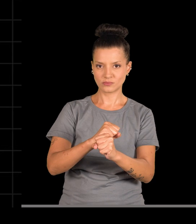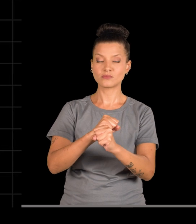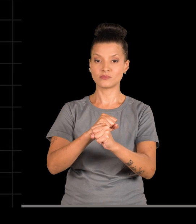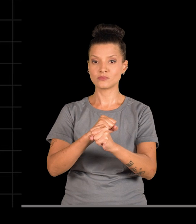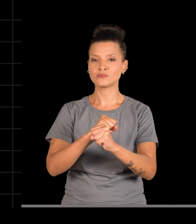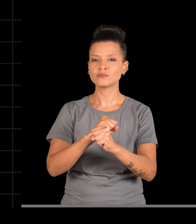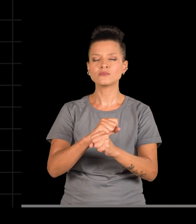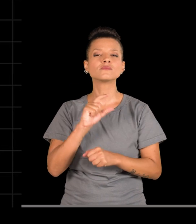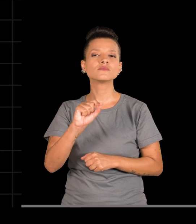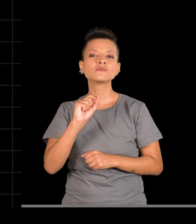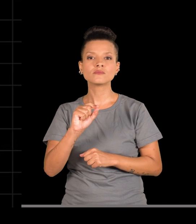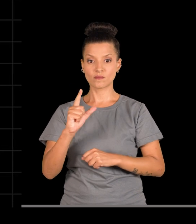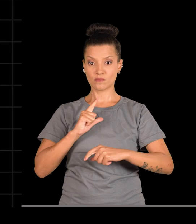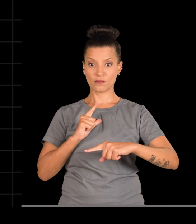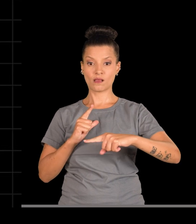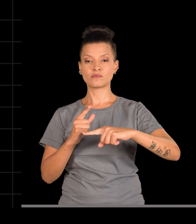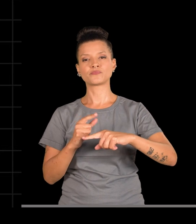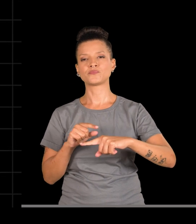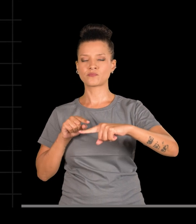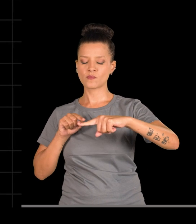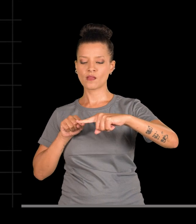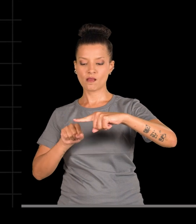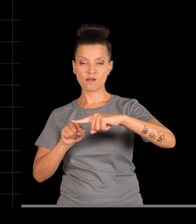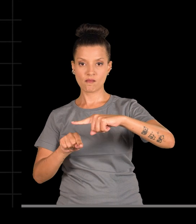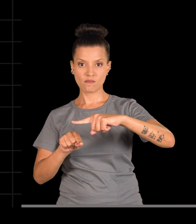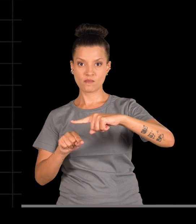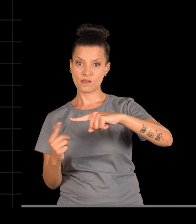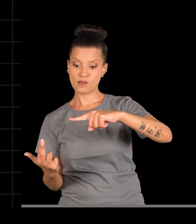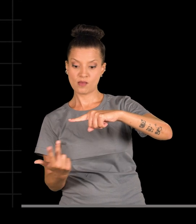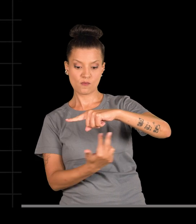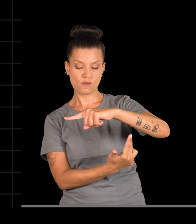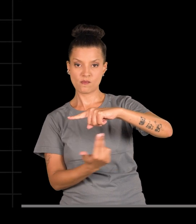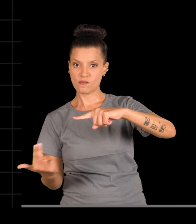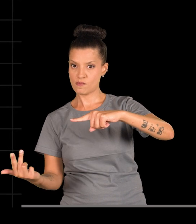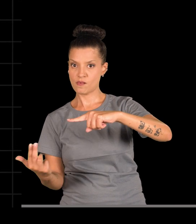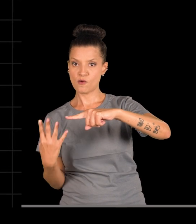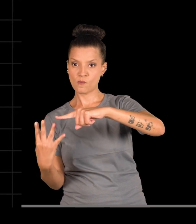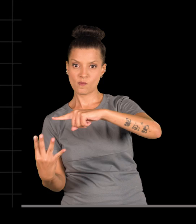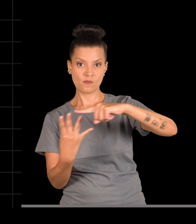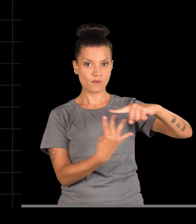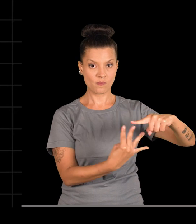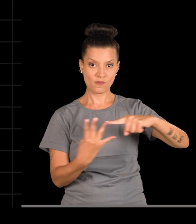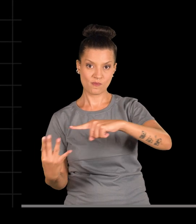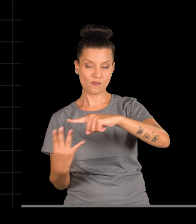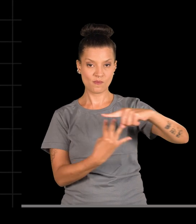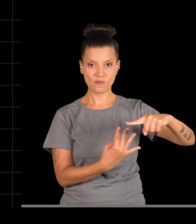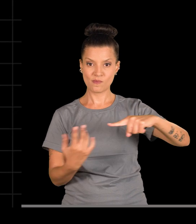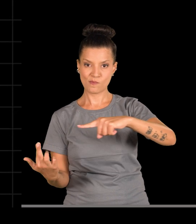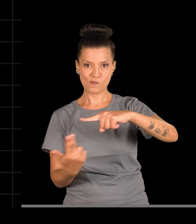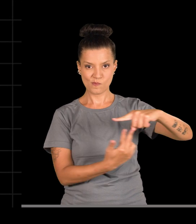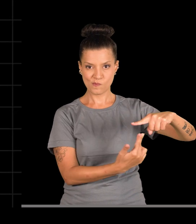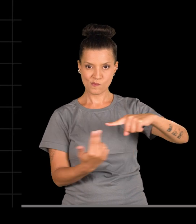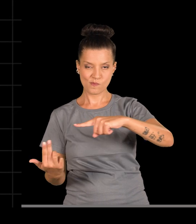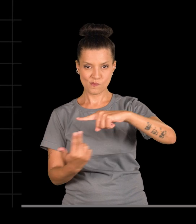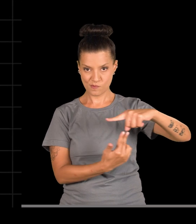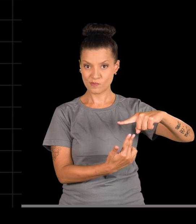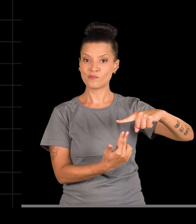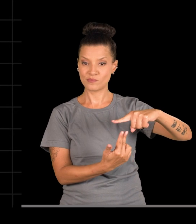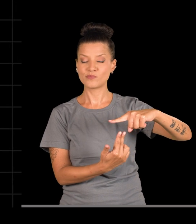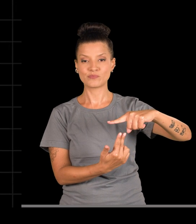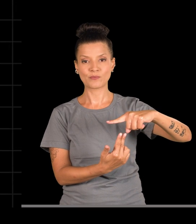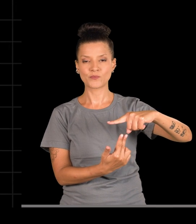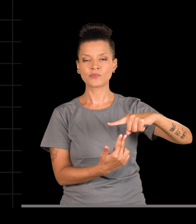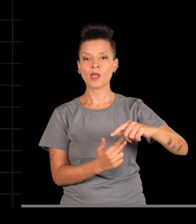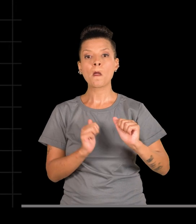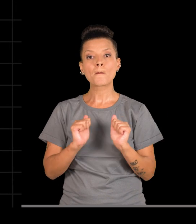os denominadores, aquilo que dá nome à fração, aqui embaixo, ó, são iguais, ou seja, tem nomes iguais às frações, então eu posso muito bem